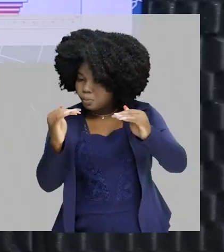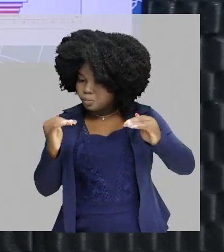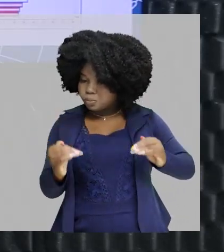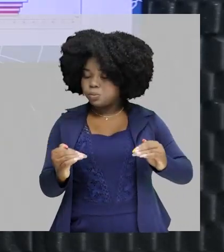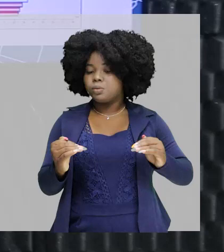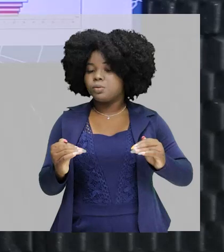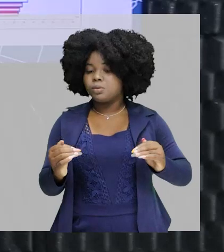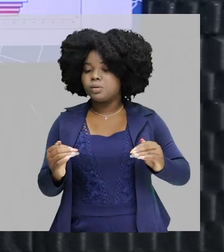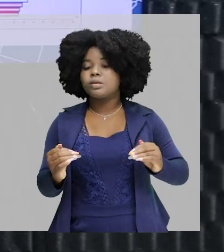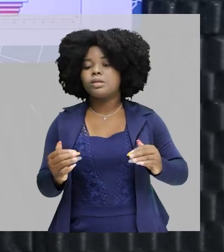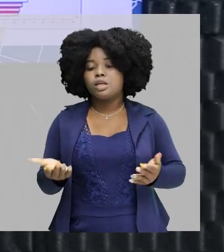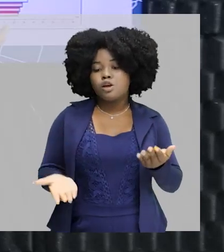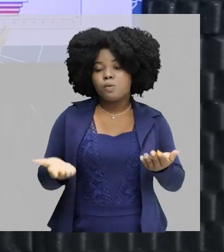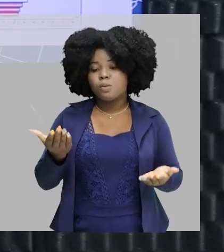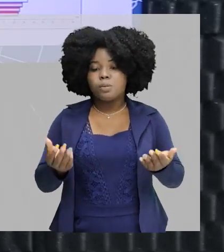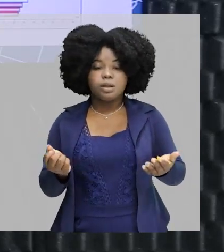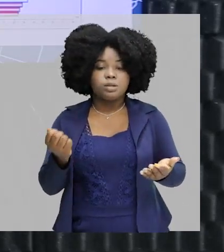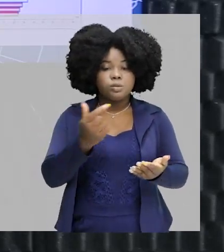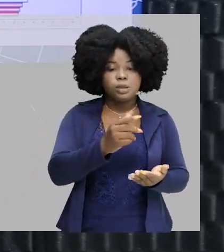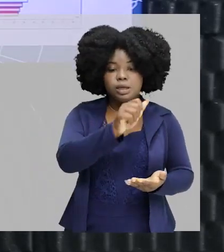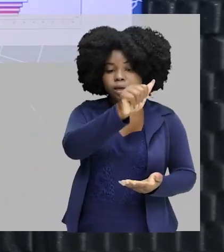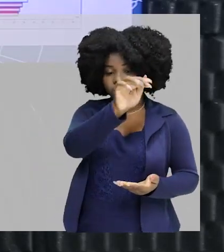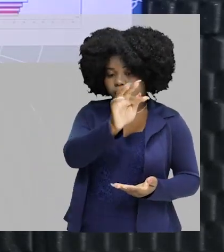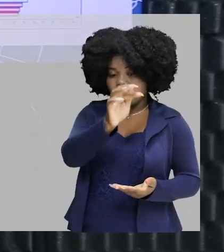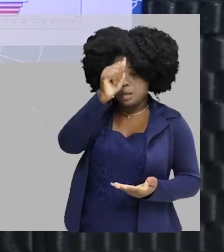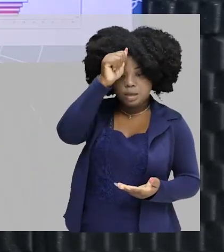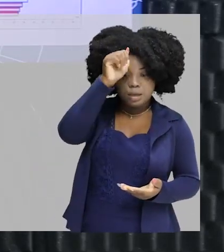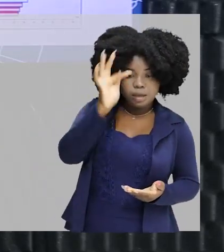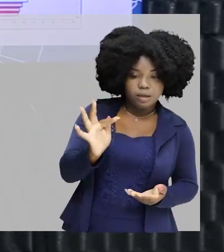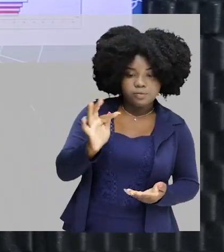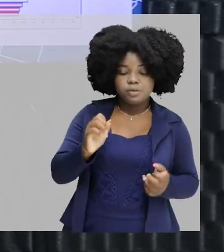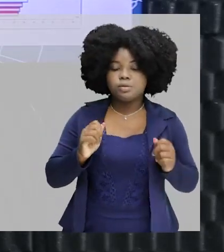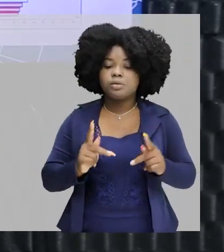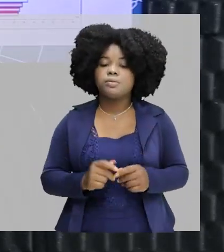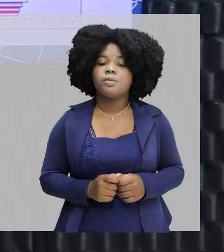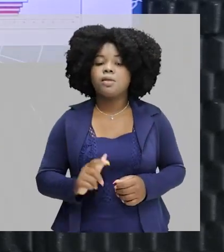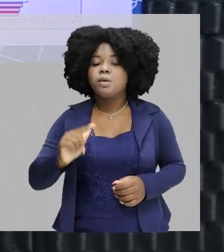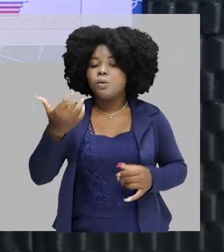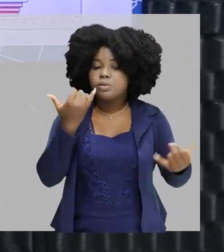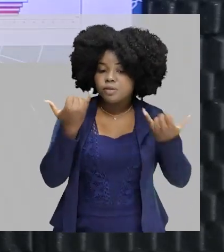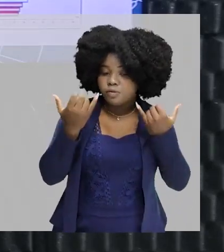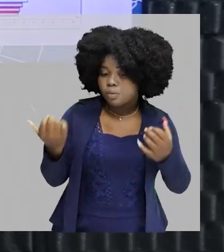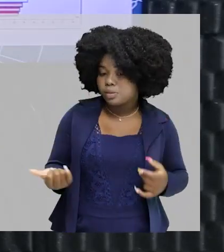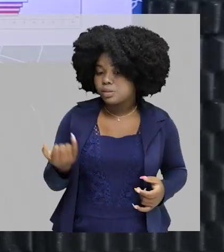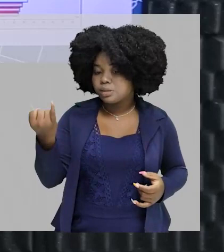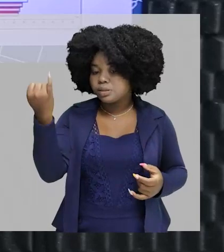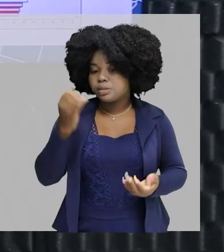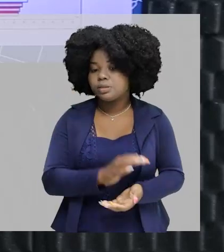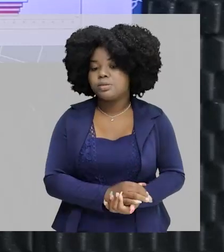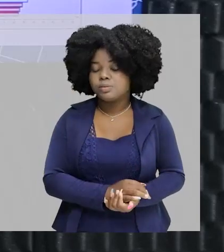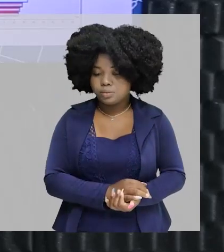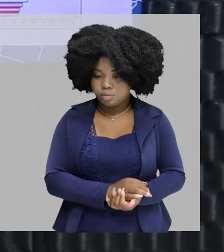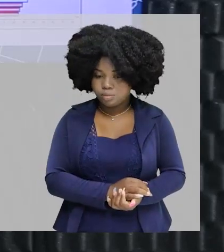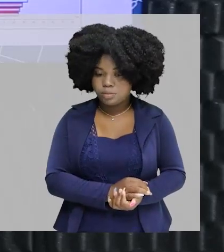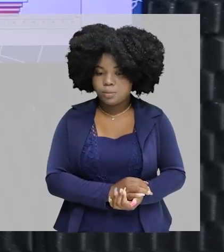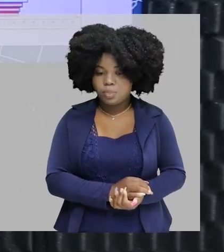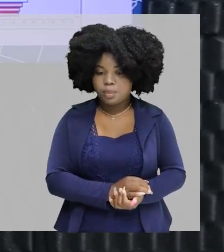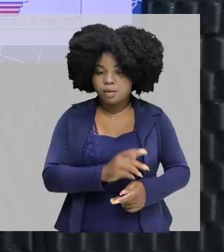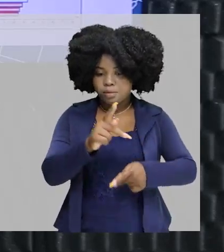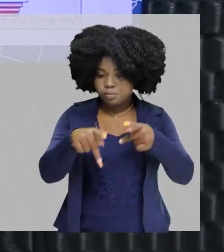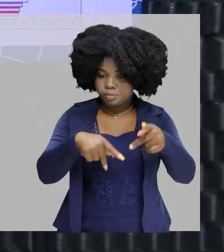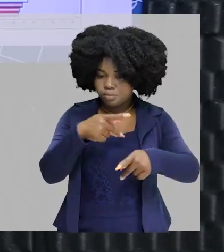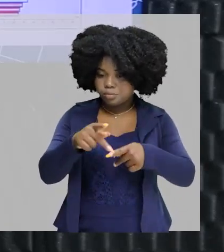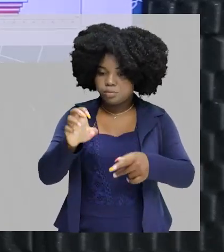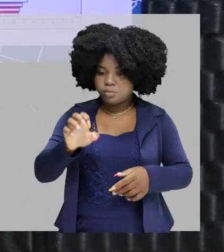comparada com a taxa de natalidade africana. Né? Um outro dado interessante que nós vamos perceber que o maior contingente populacional